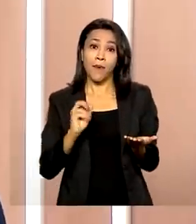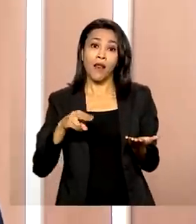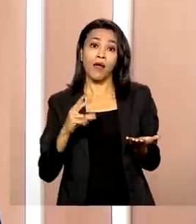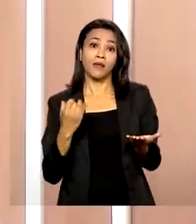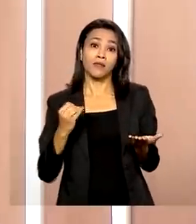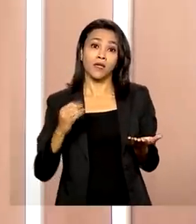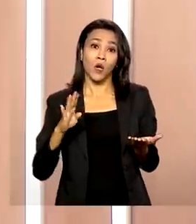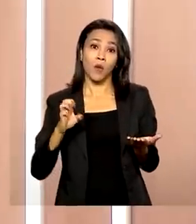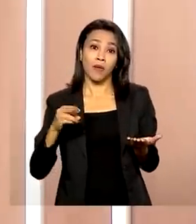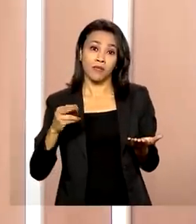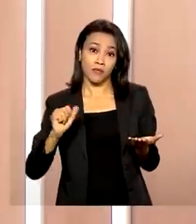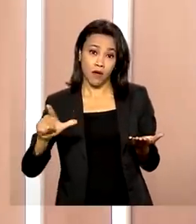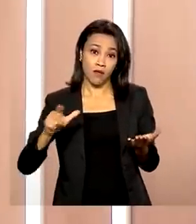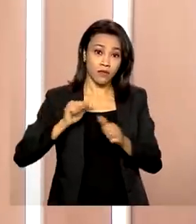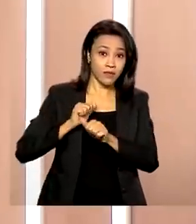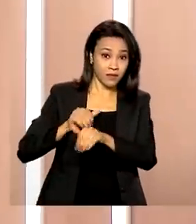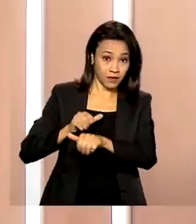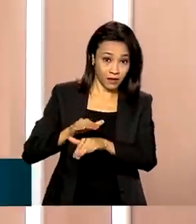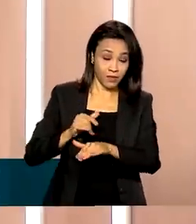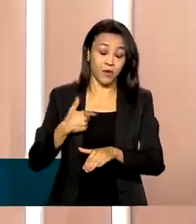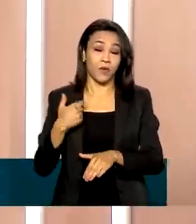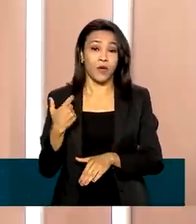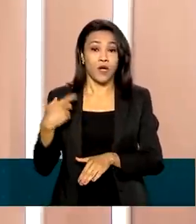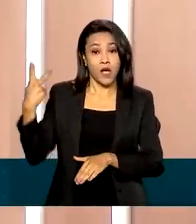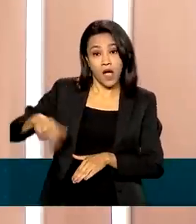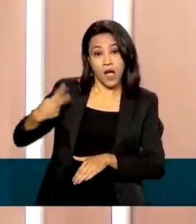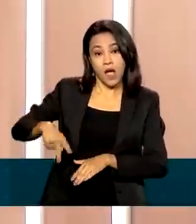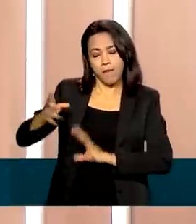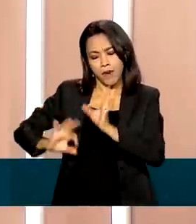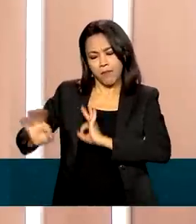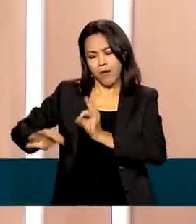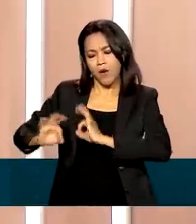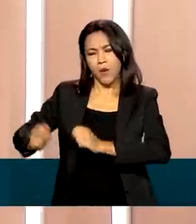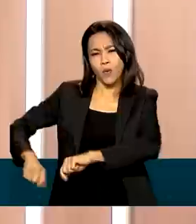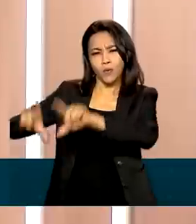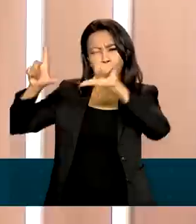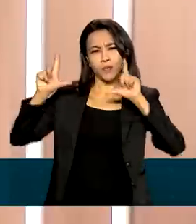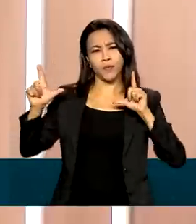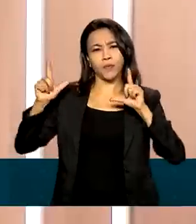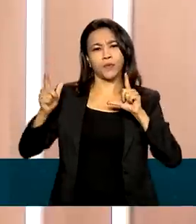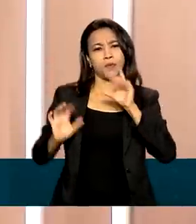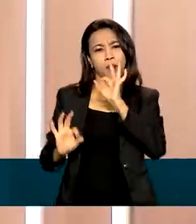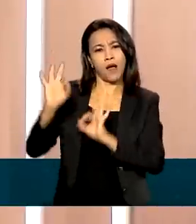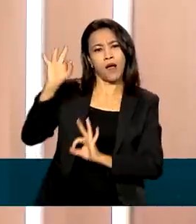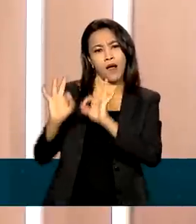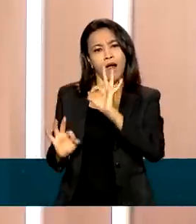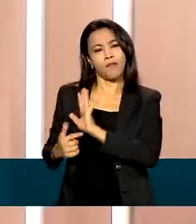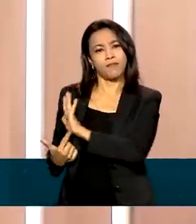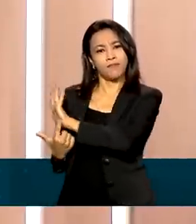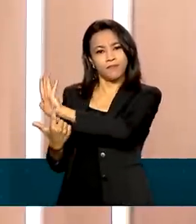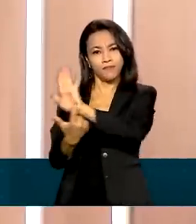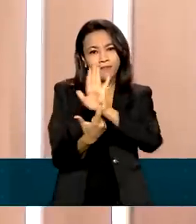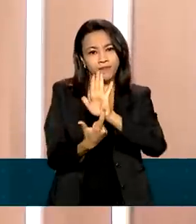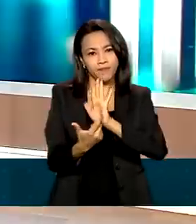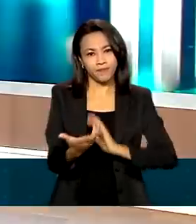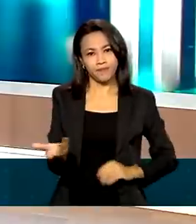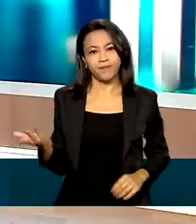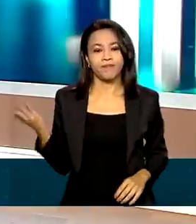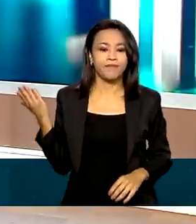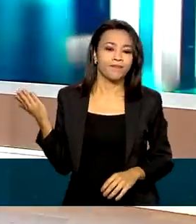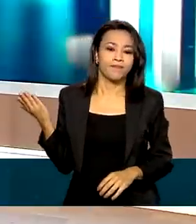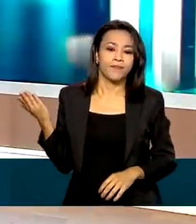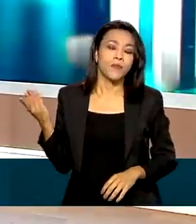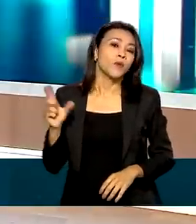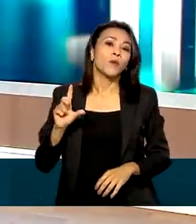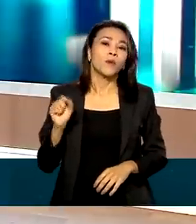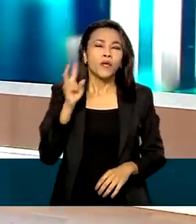tratar de um tema tão importante, a nossa equipe de produção preparou uma arte para você, telespectador, que passamos a apresentar a partir de agora. O